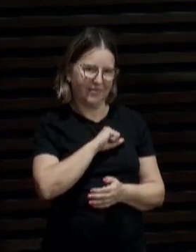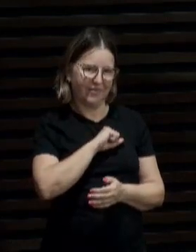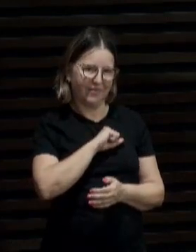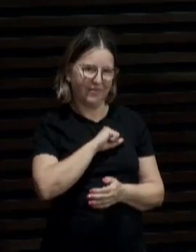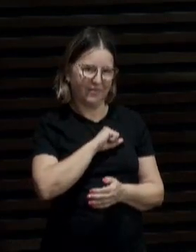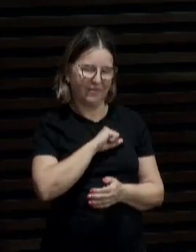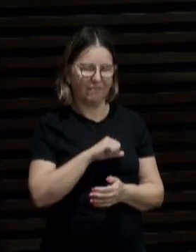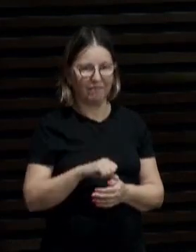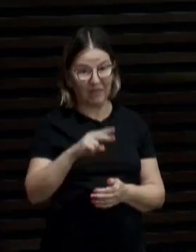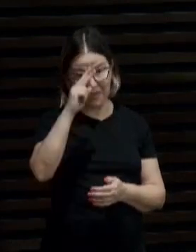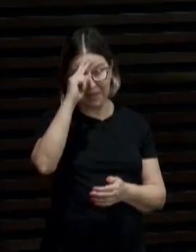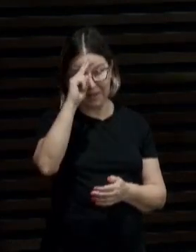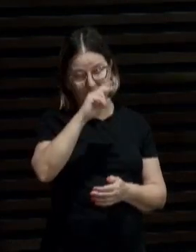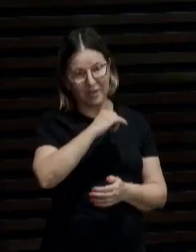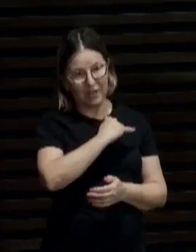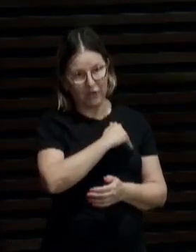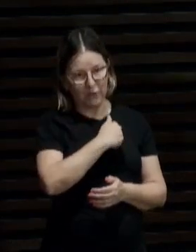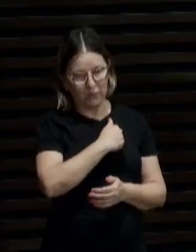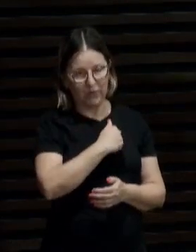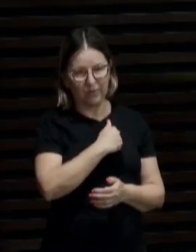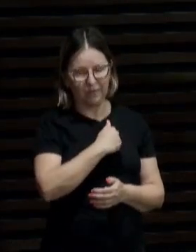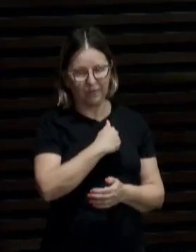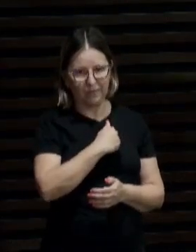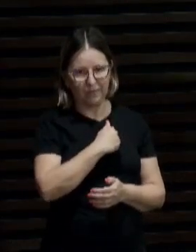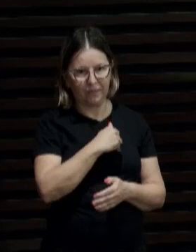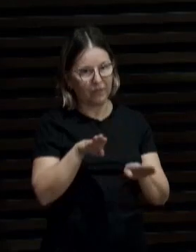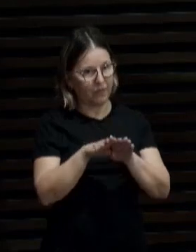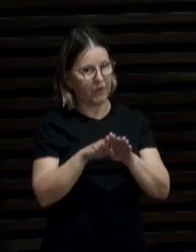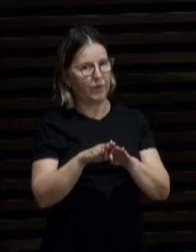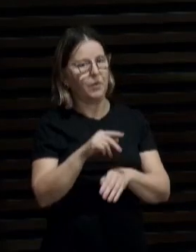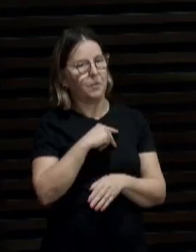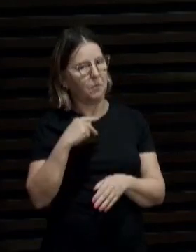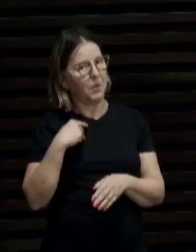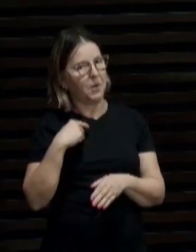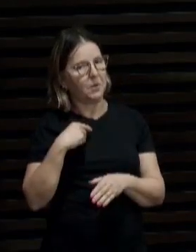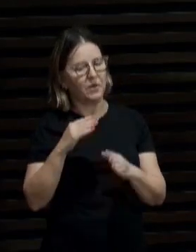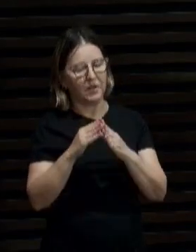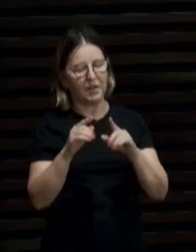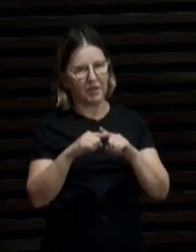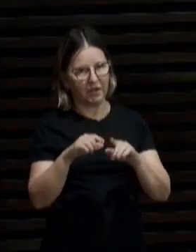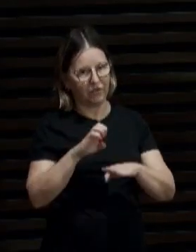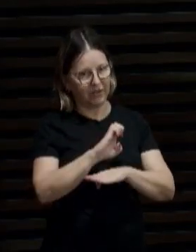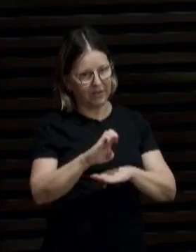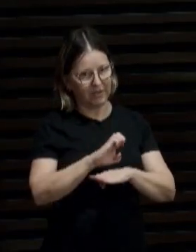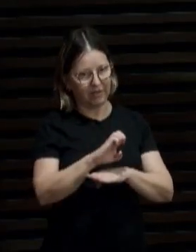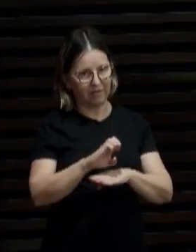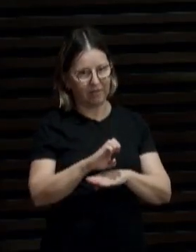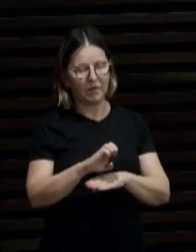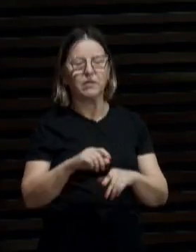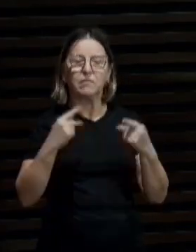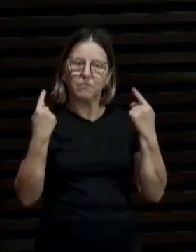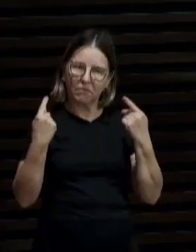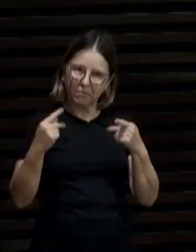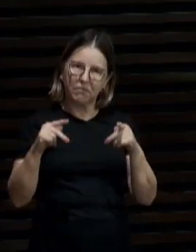Você lembre-se que João, ele havia sido pastor em Éfeso, depois de Timóteo, como nós dissemos. E ele havia pregado, muito provavelmente,